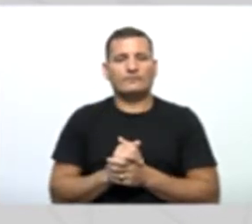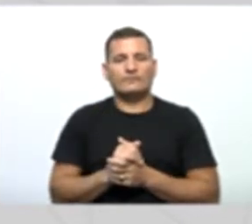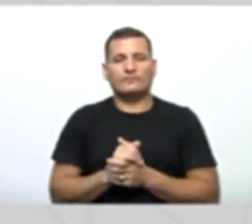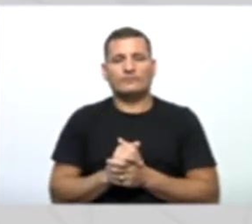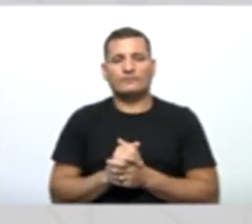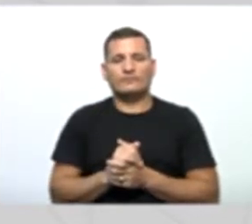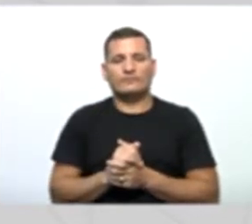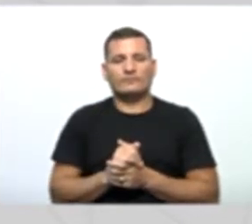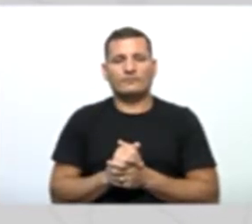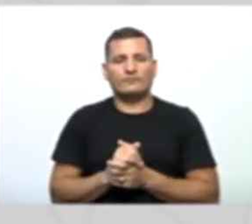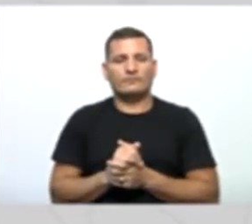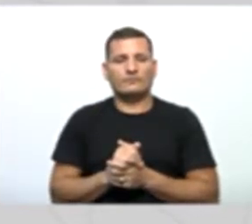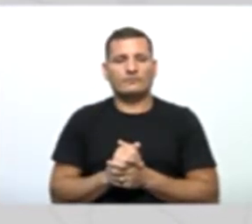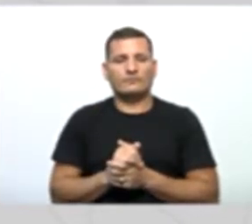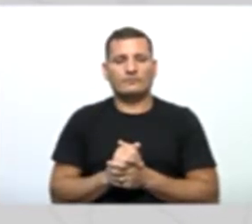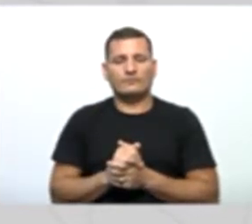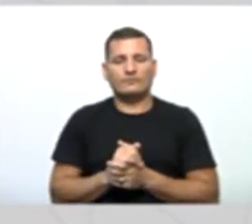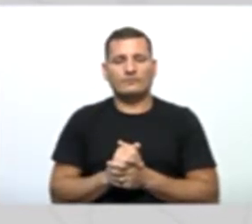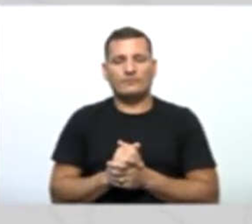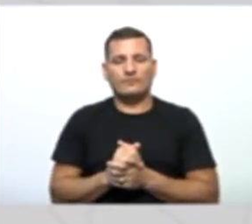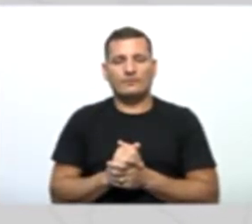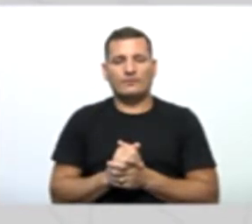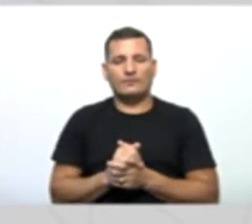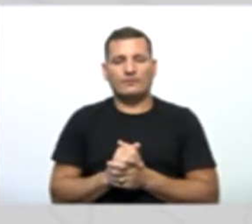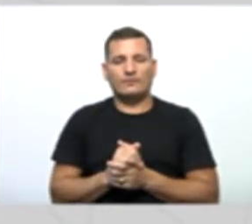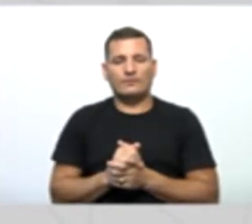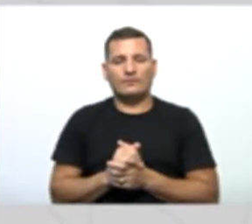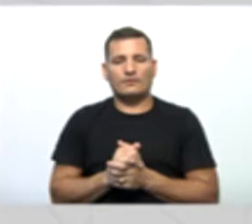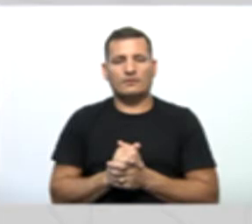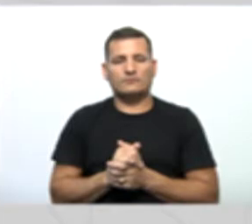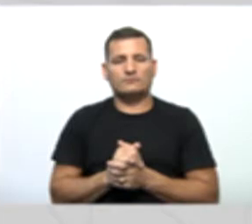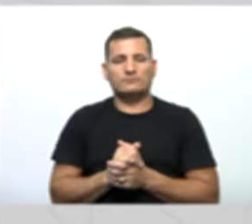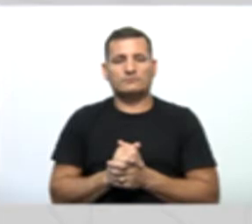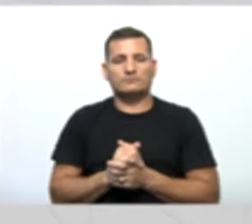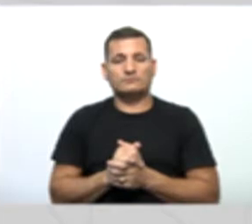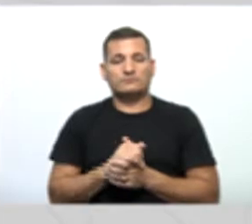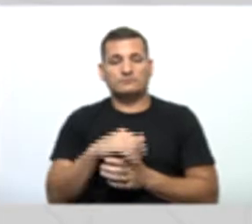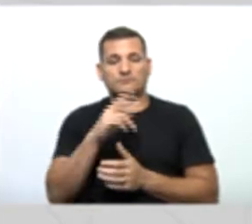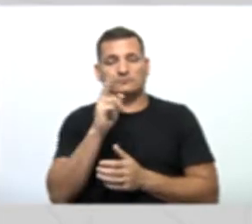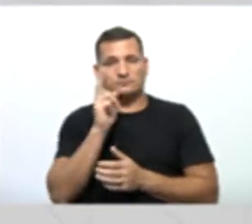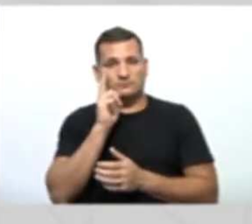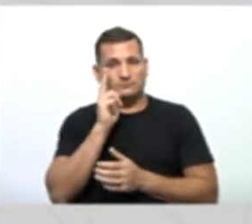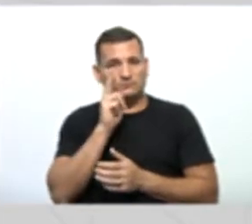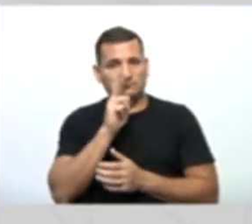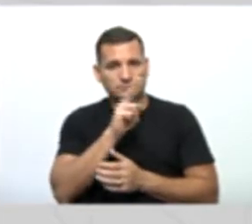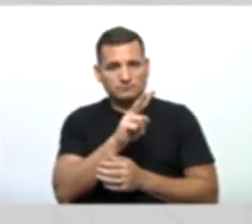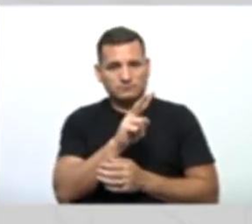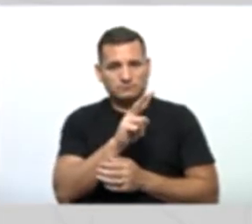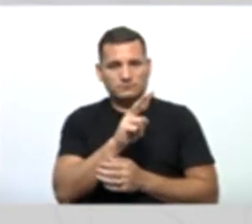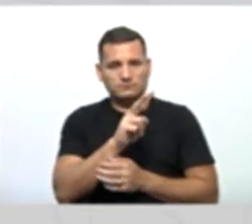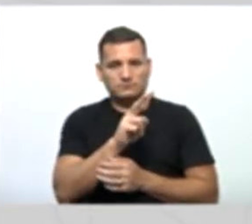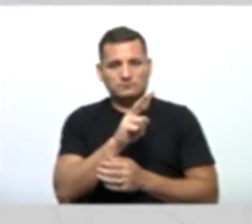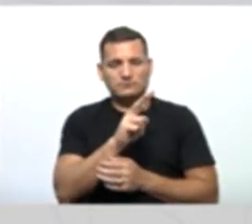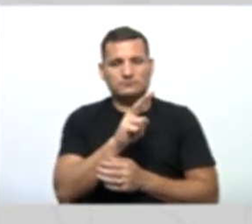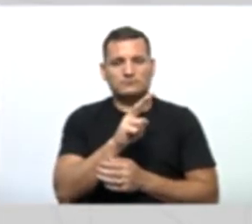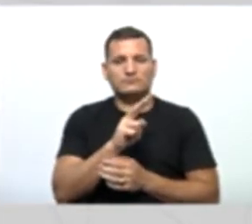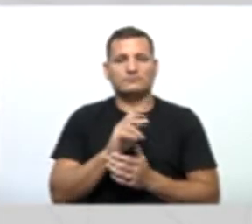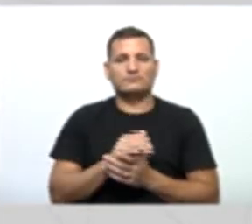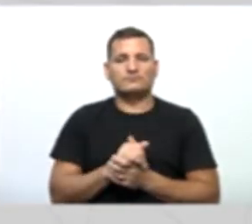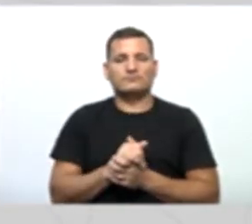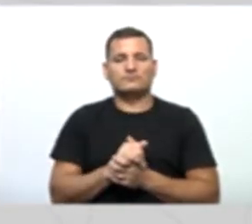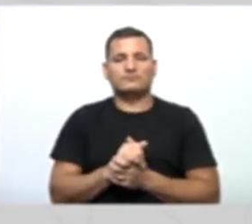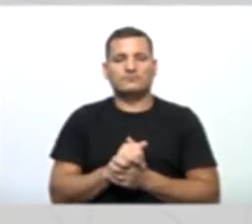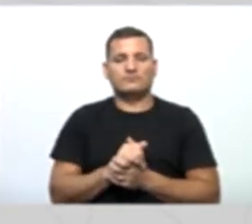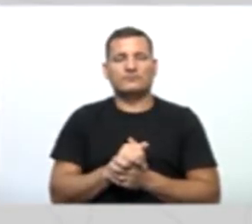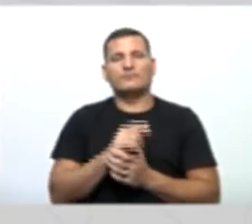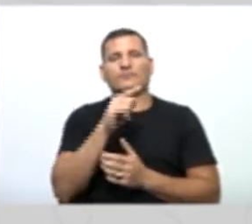relacionar entre si, né, e agrupar eles. Observem aqui, ó. Dou um exemplo para vocês aqui. Esse